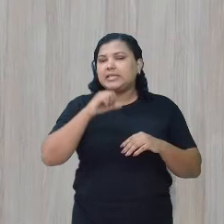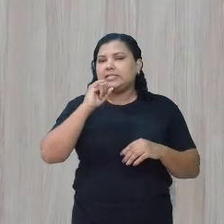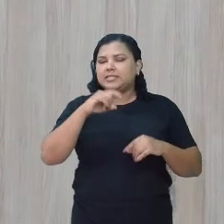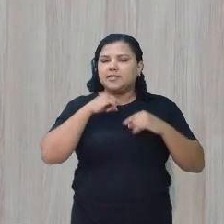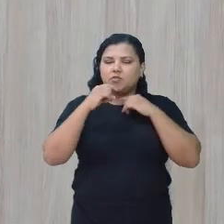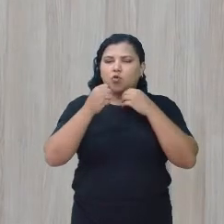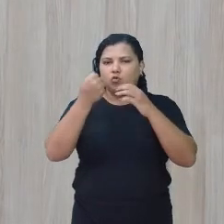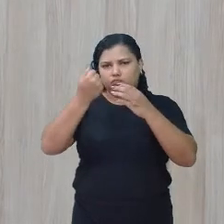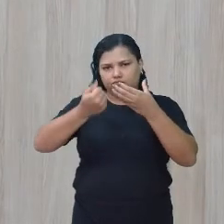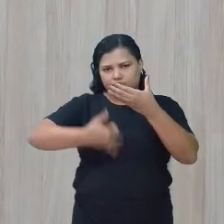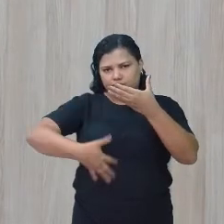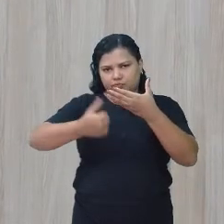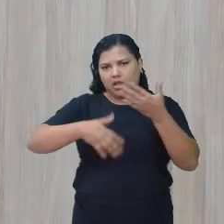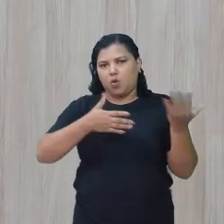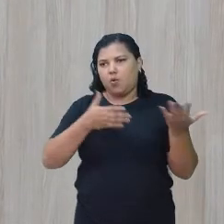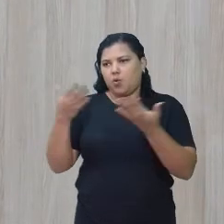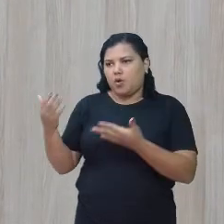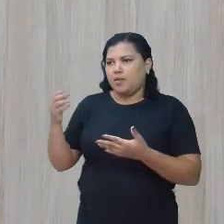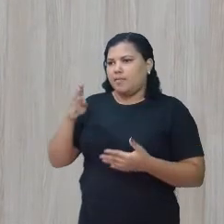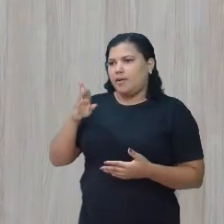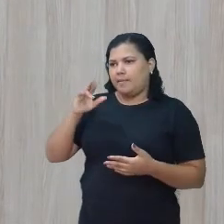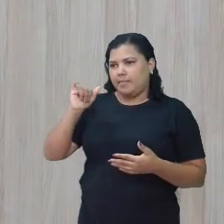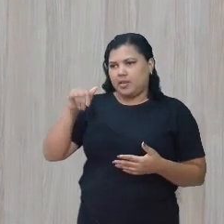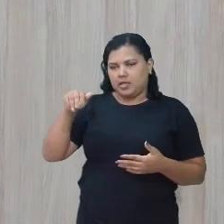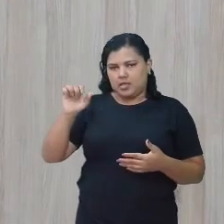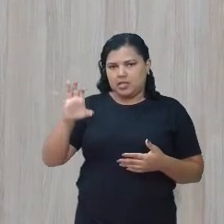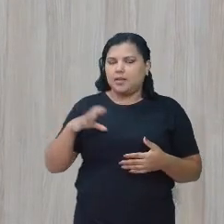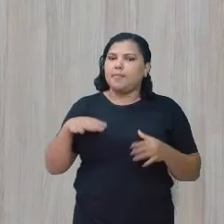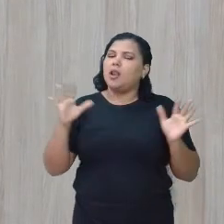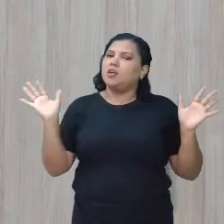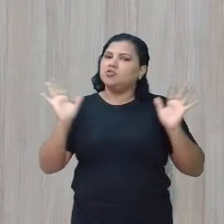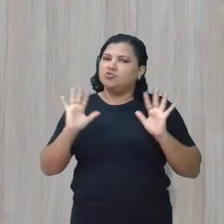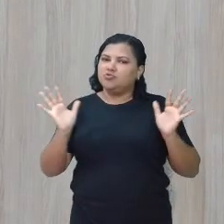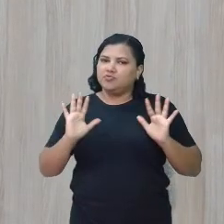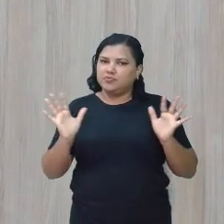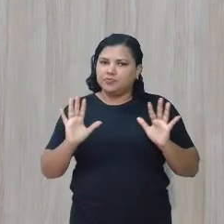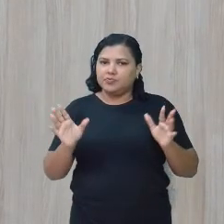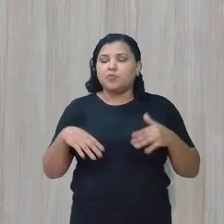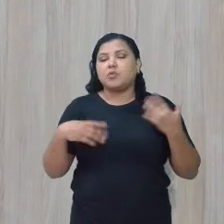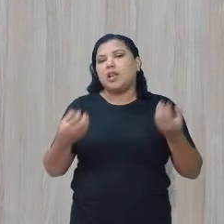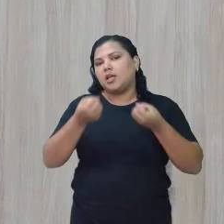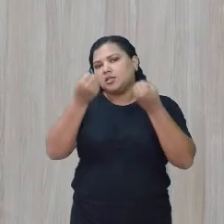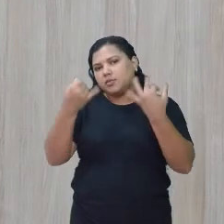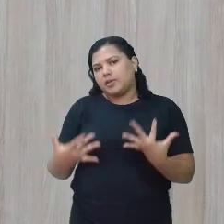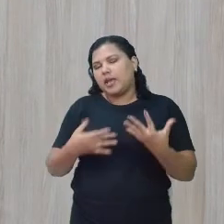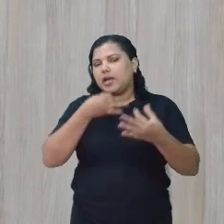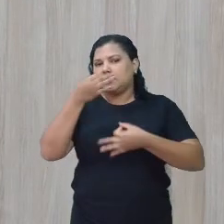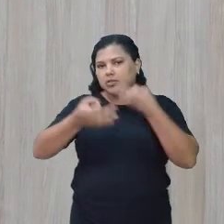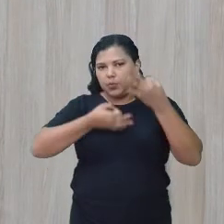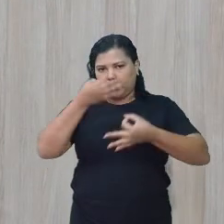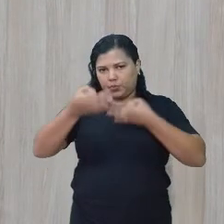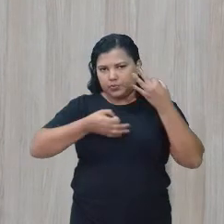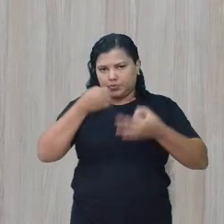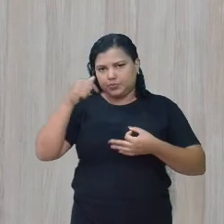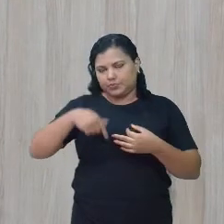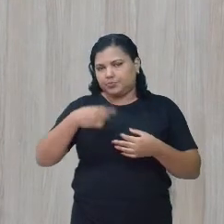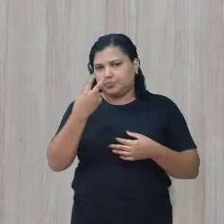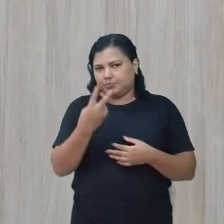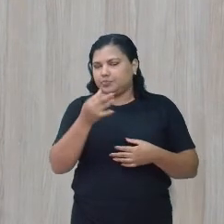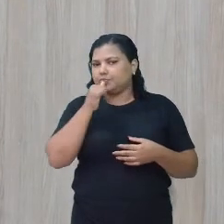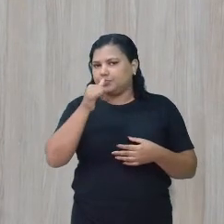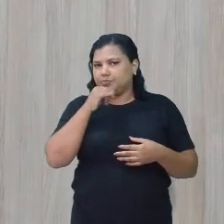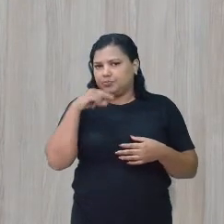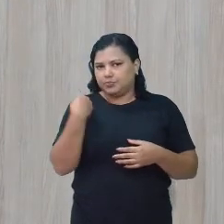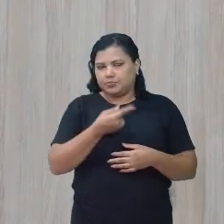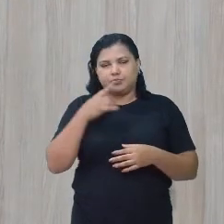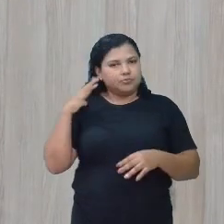aí no chat. Vou passar a palavra para a Briane, para ela fazer suas colocações em relação a esses dois exemplos que a gente resolveu